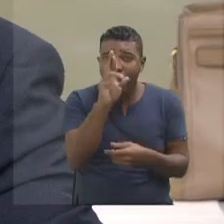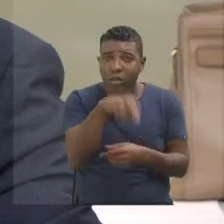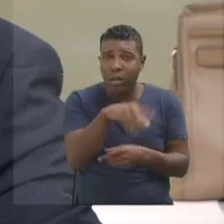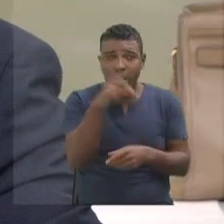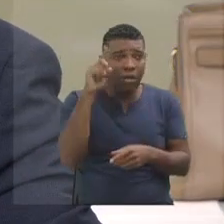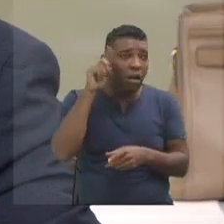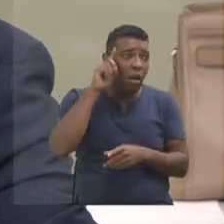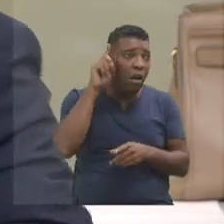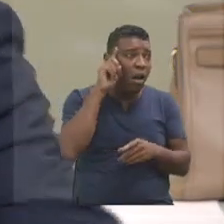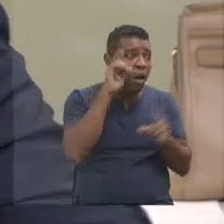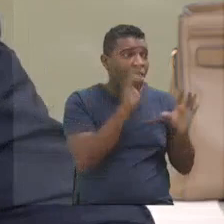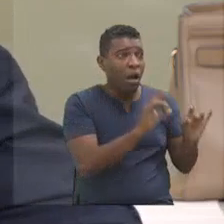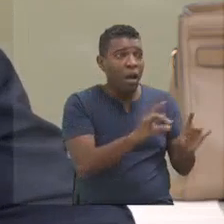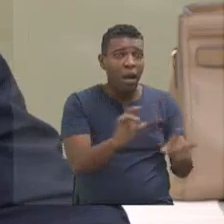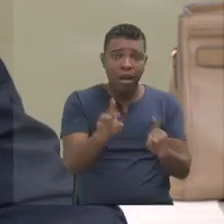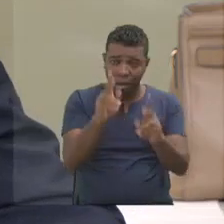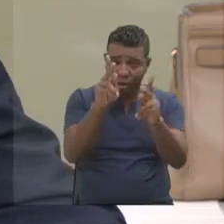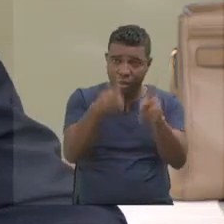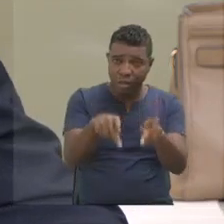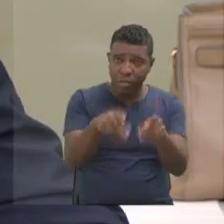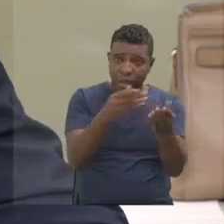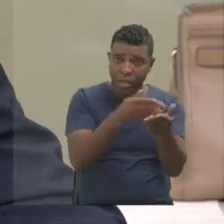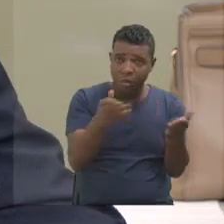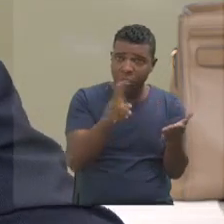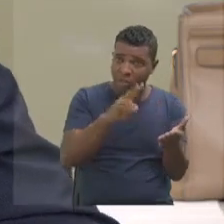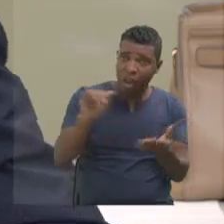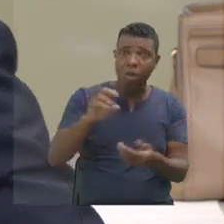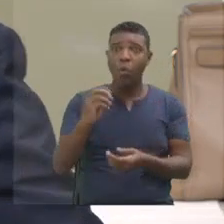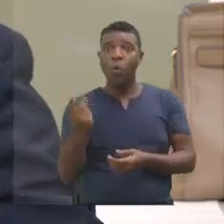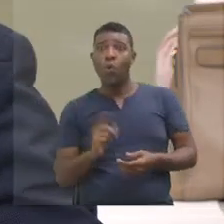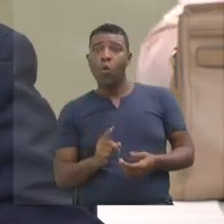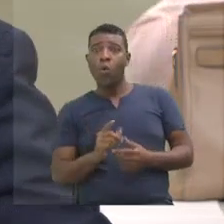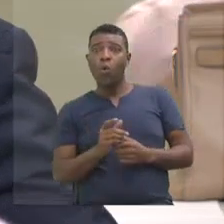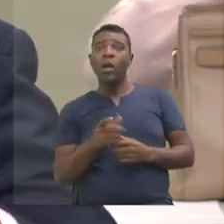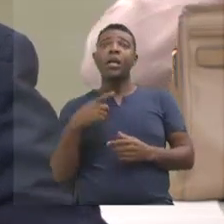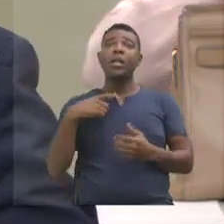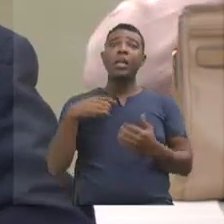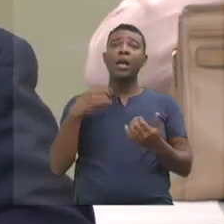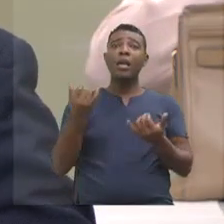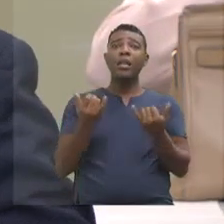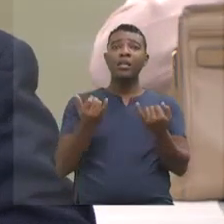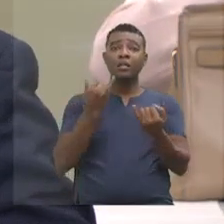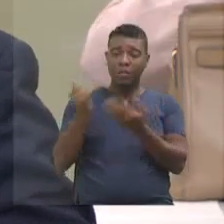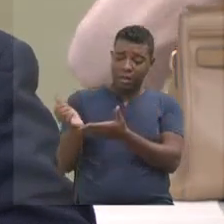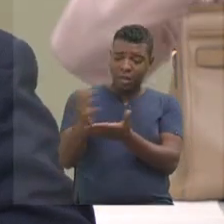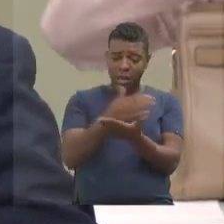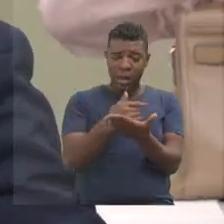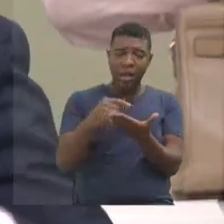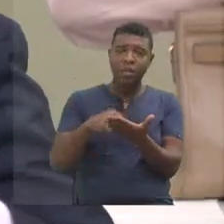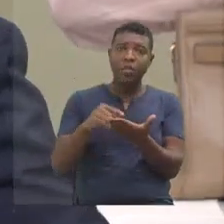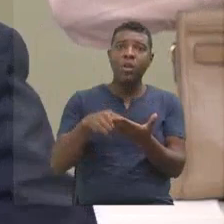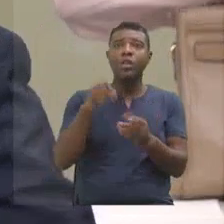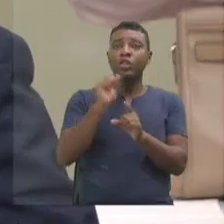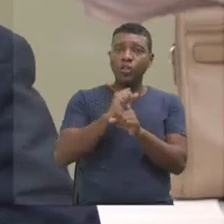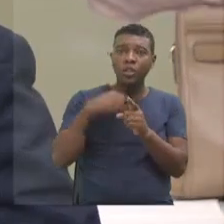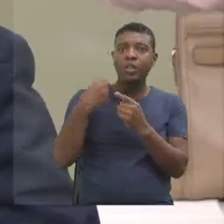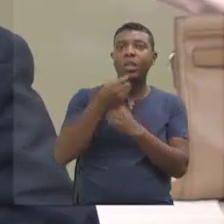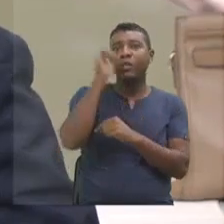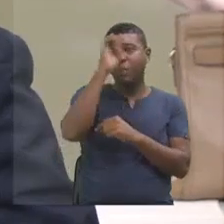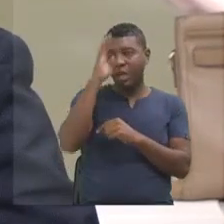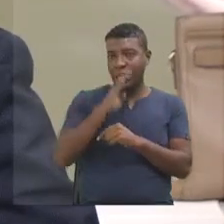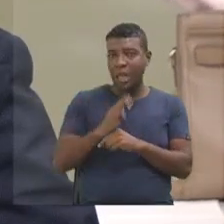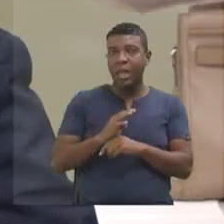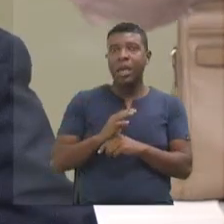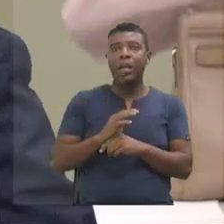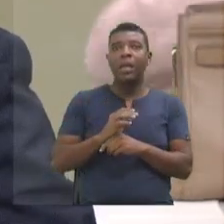dia a dia das pessoas a gente tem que por exemplo um dado nunca da Sociedade Brasileira de Mastologia não é uma